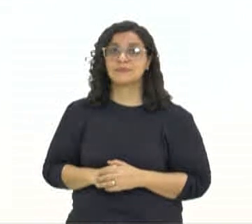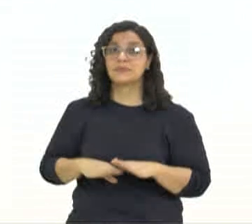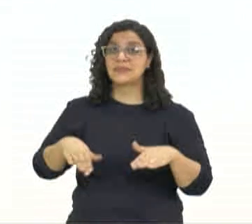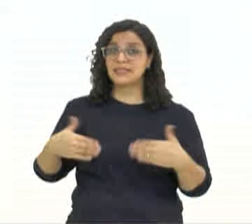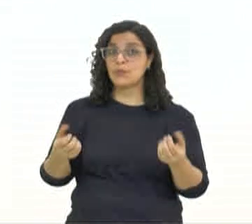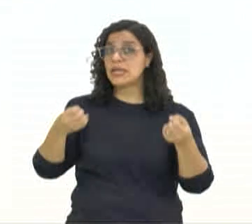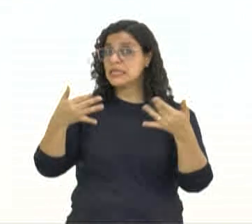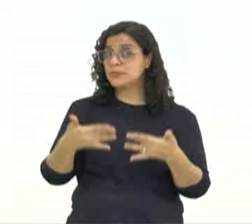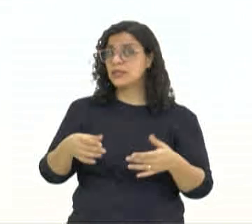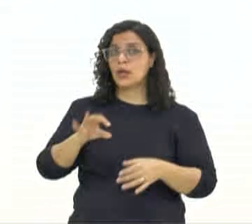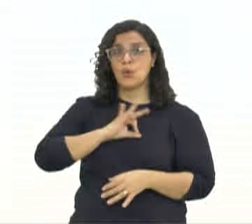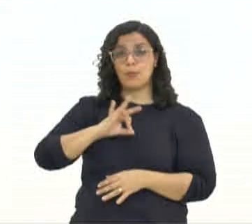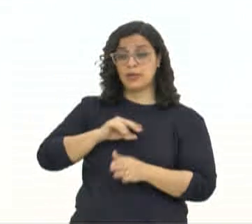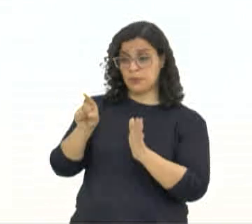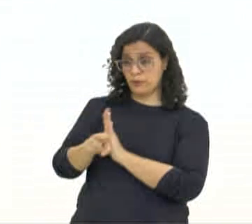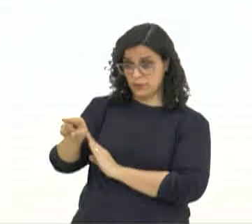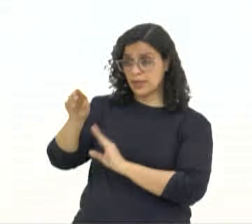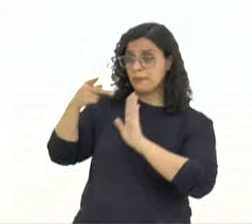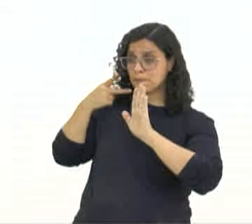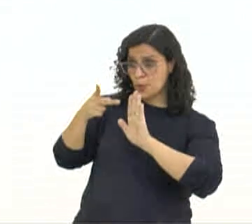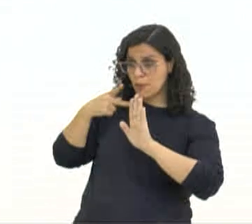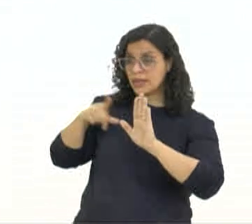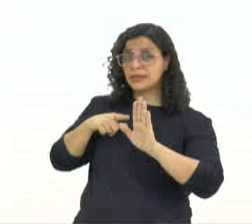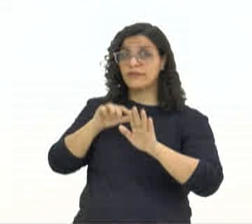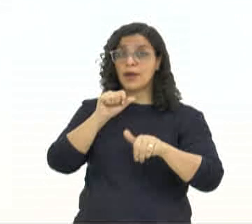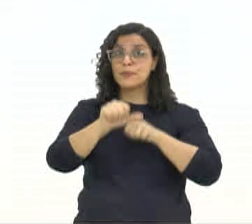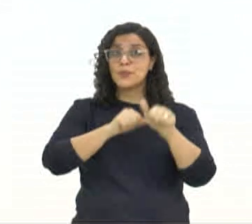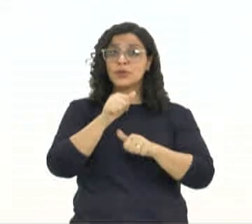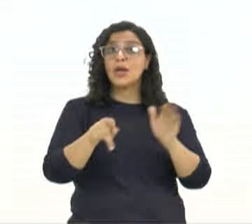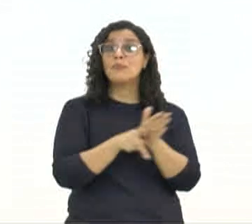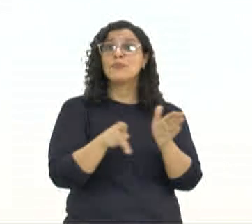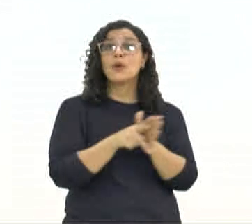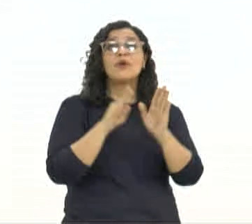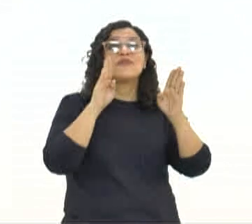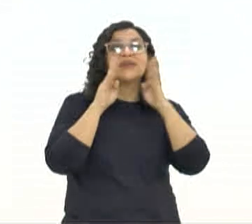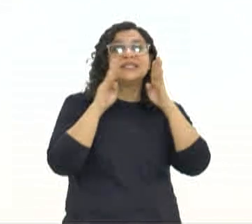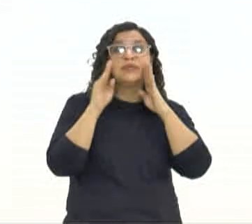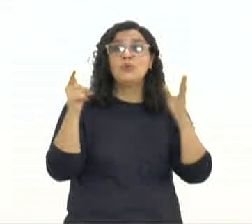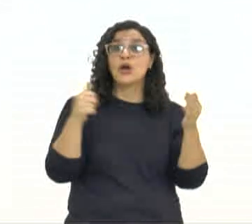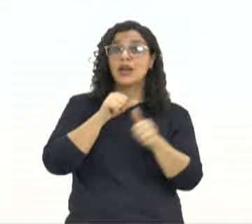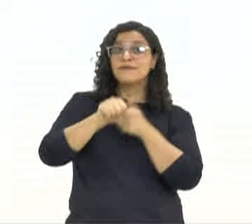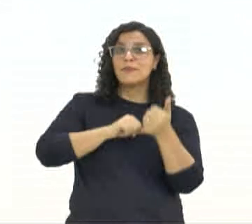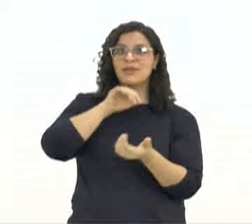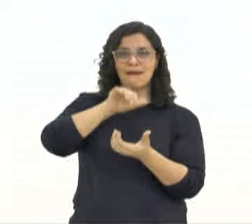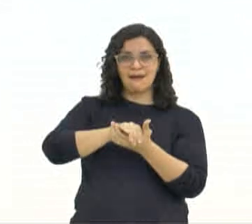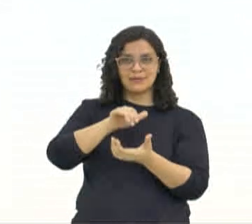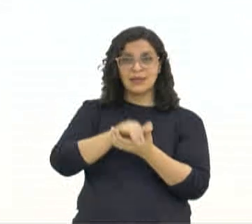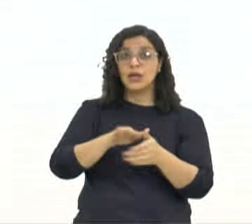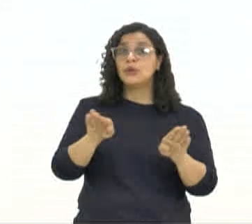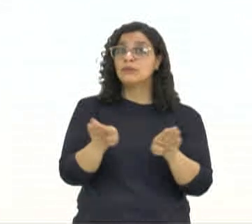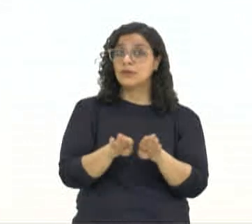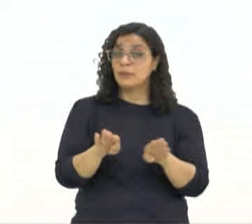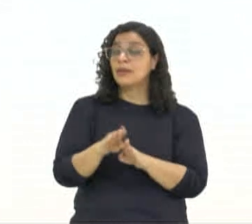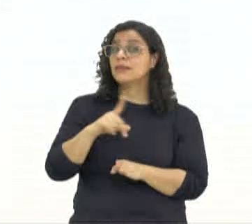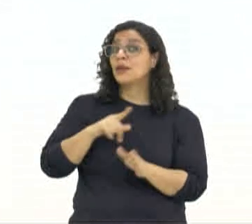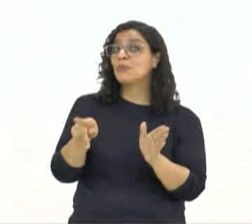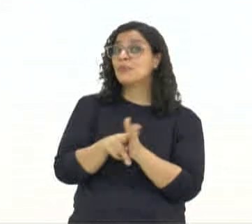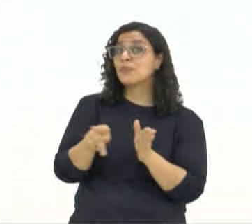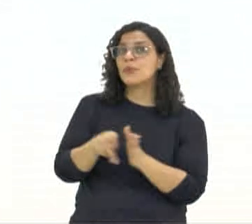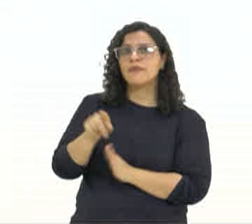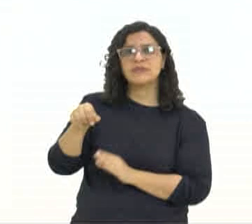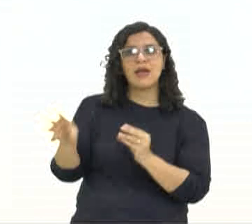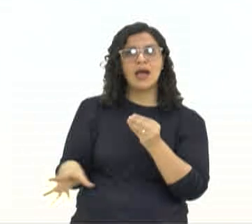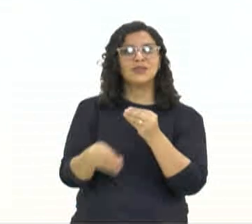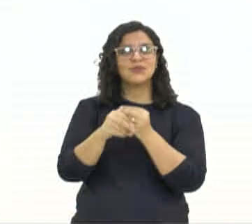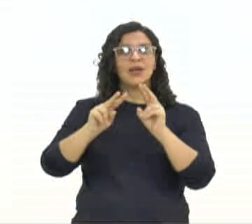Então o padre ali pergunta se ele promete mudar a situação dele lá no Facebook para casado e se ele quer